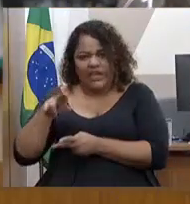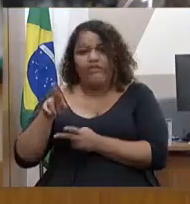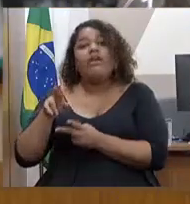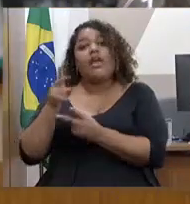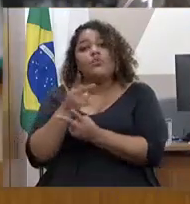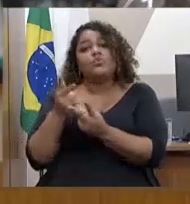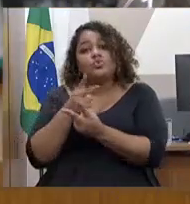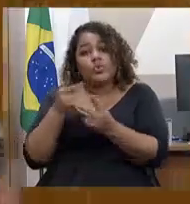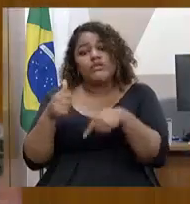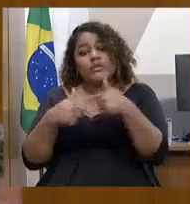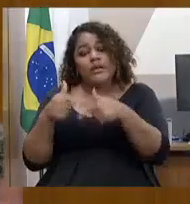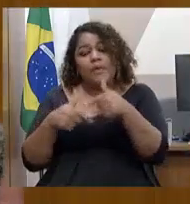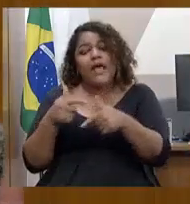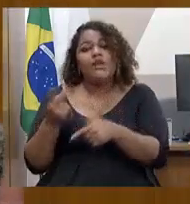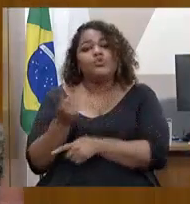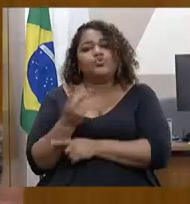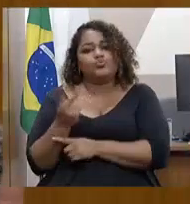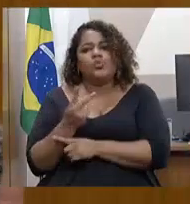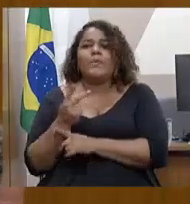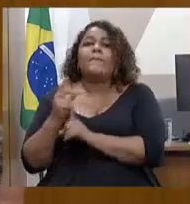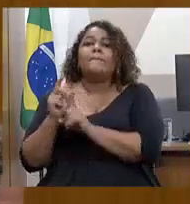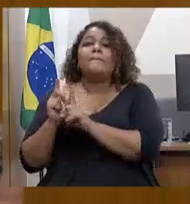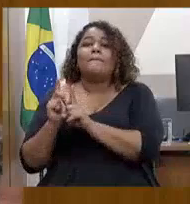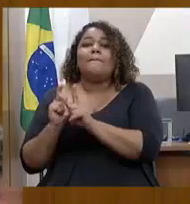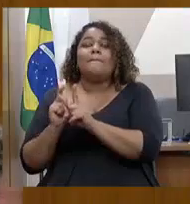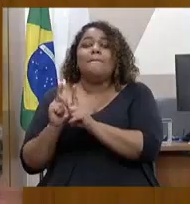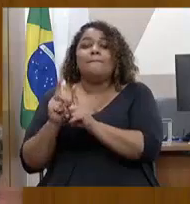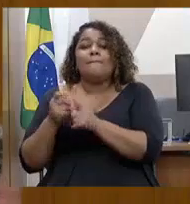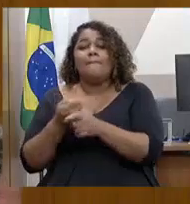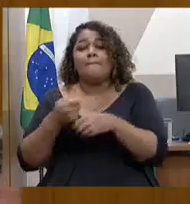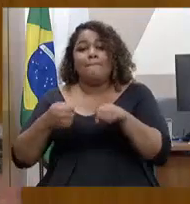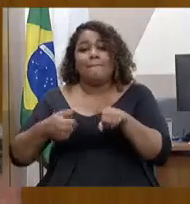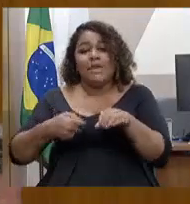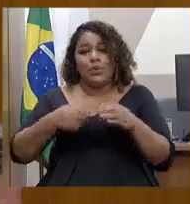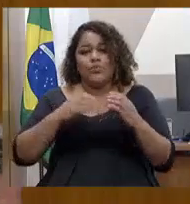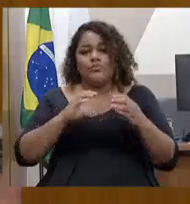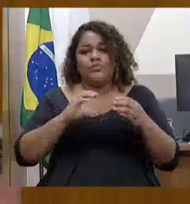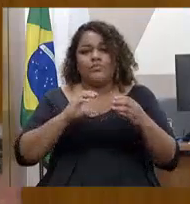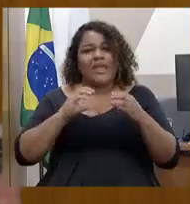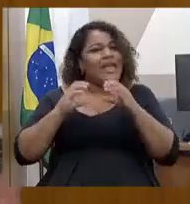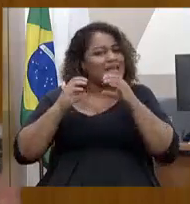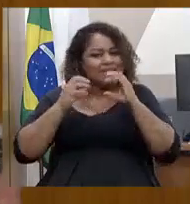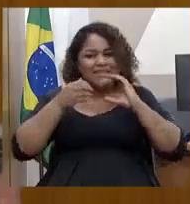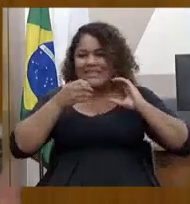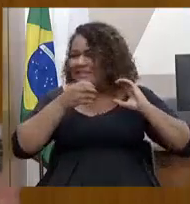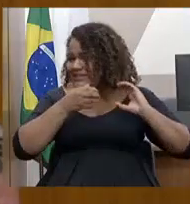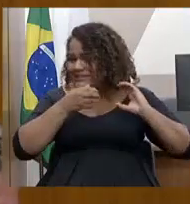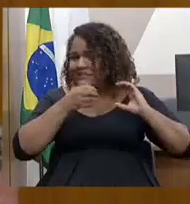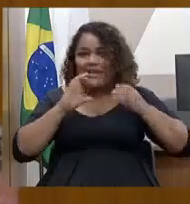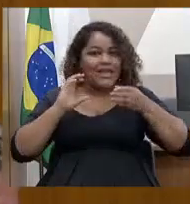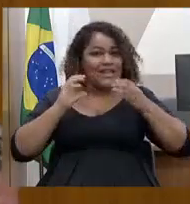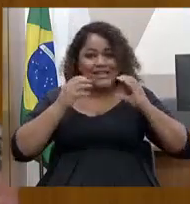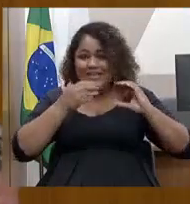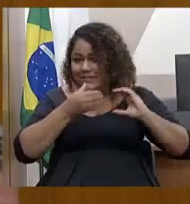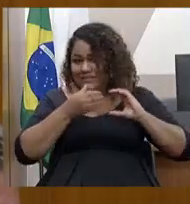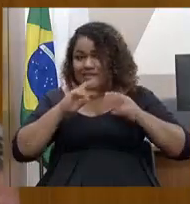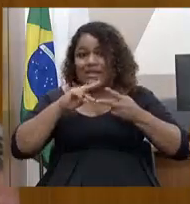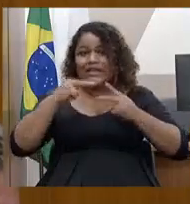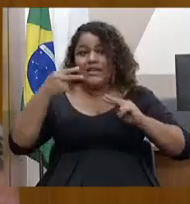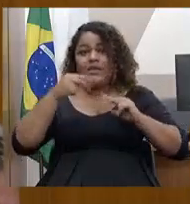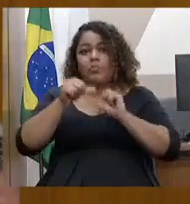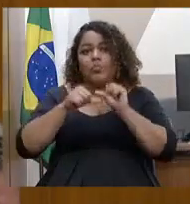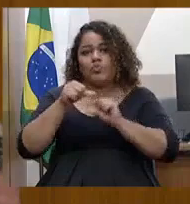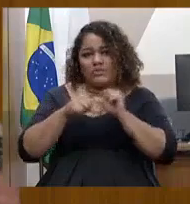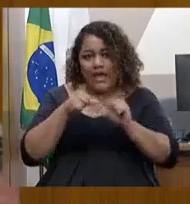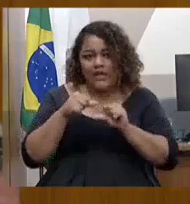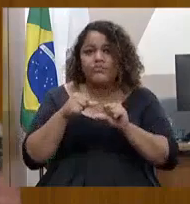o que que tá acontecendo o milho transgênico os insetos que muito chamam de pragas são insetos que são nossos parceiros também